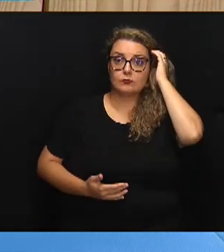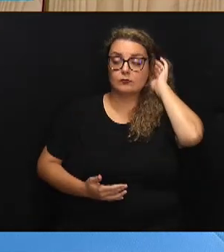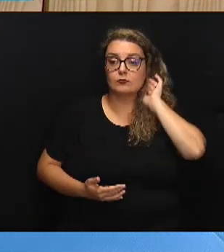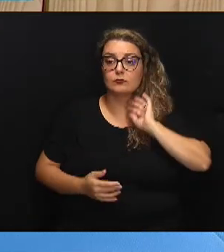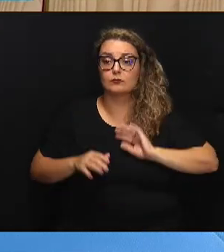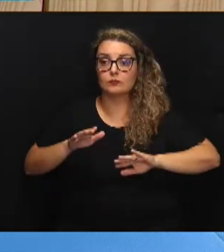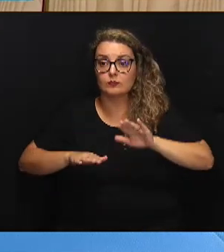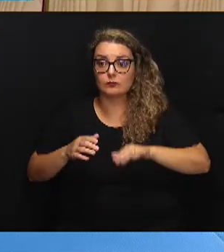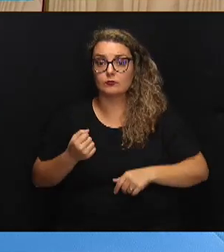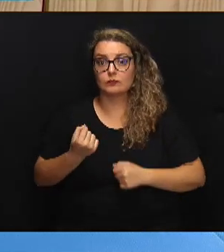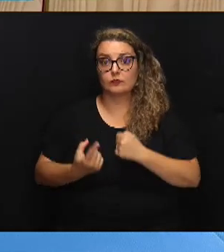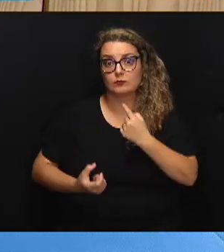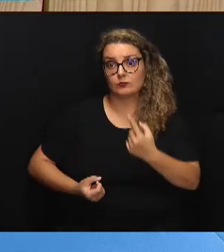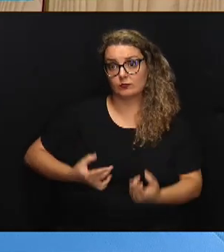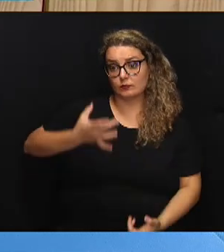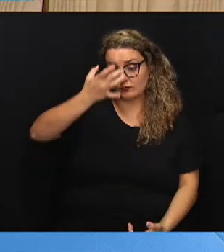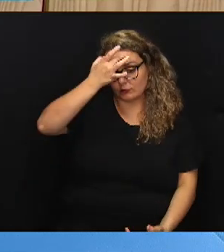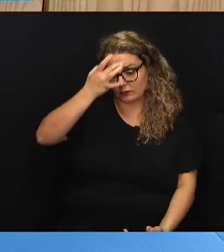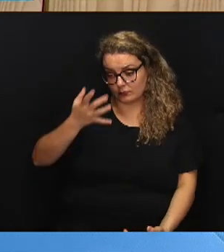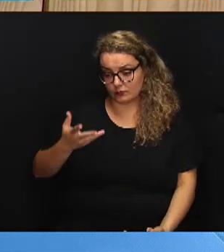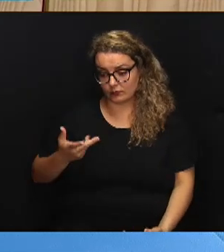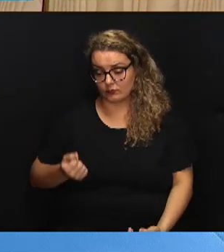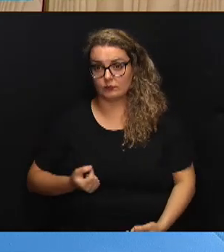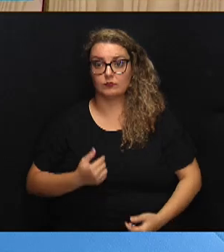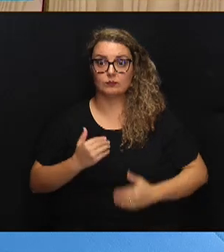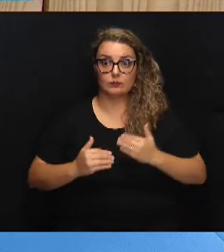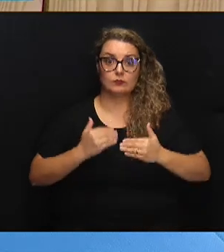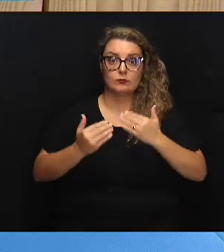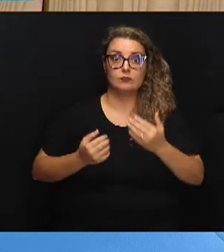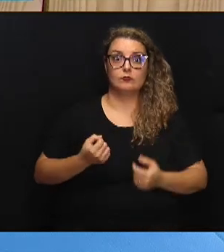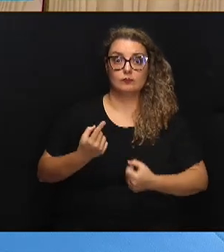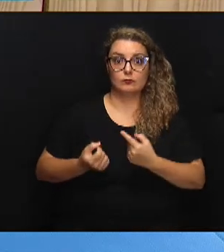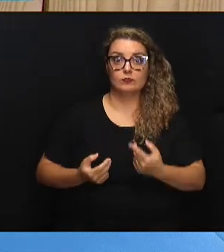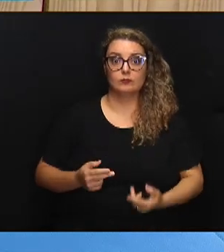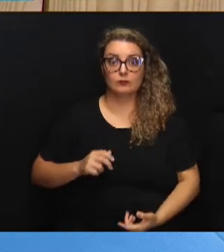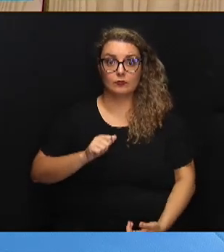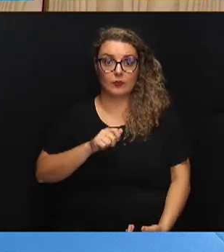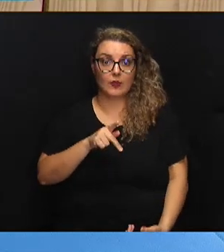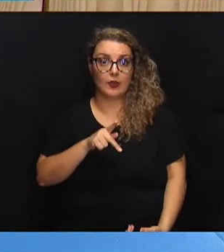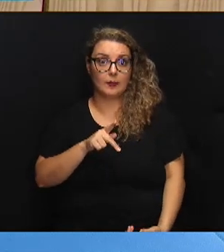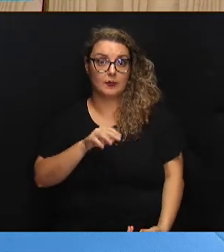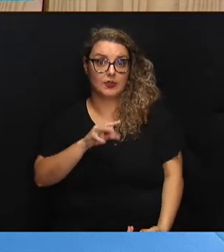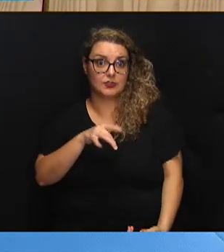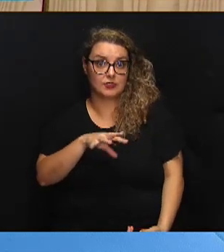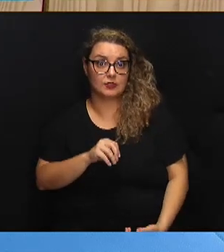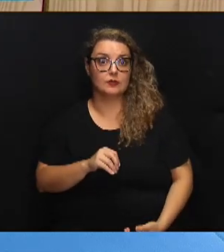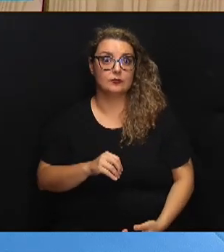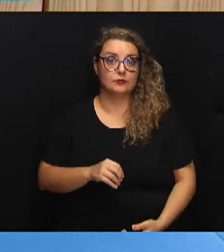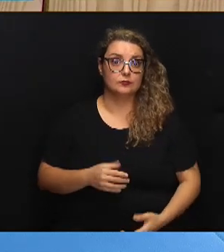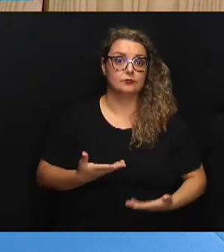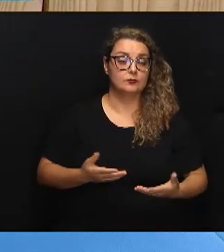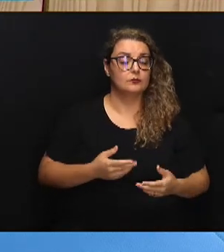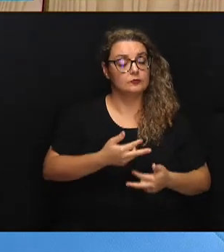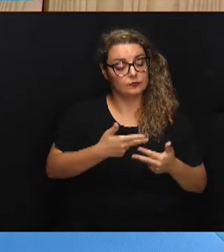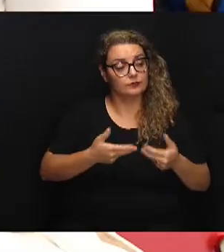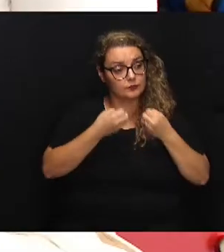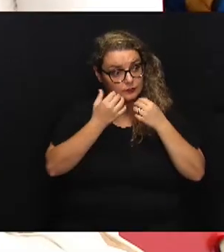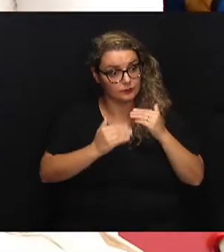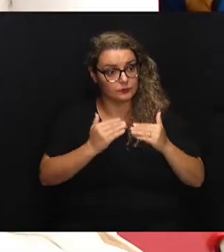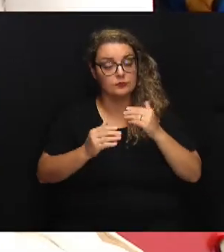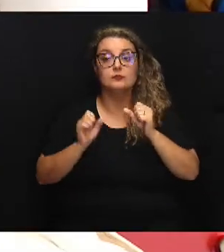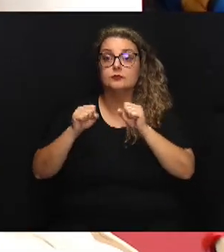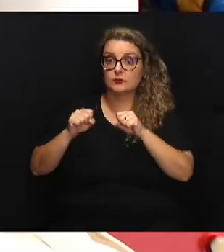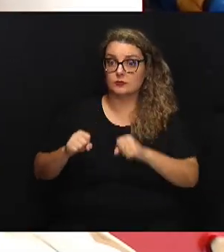algum talento, desenvolver alguma aptidão. Solo fértil, né? Sim, sim. Então, as oficinas, como